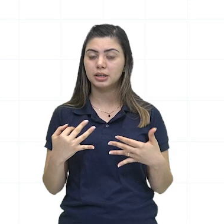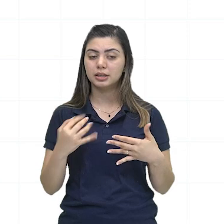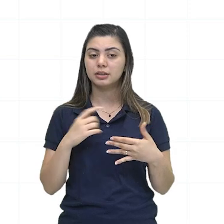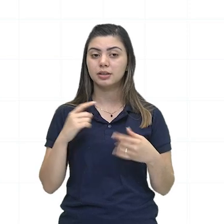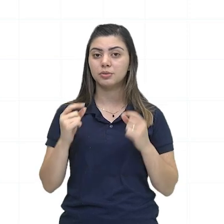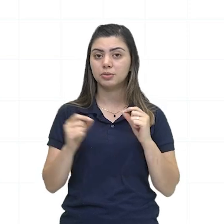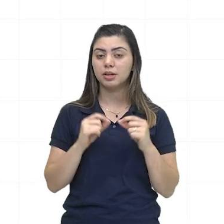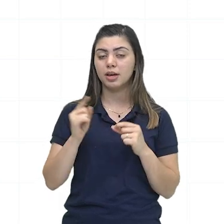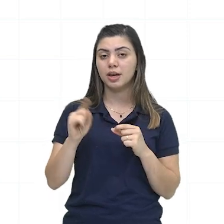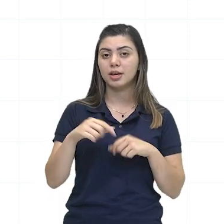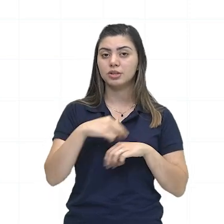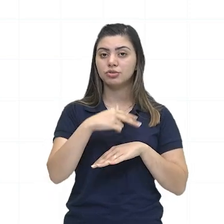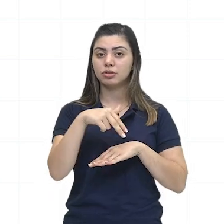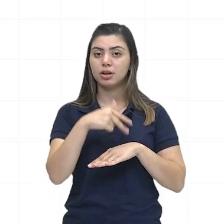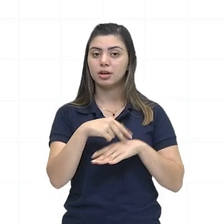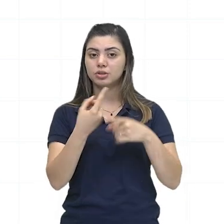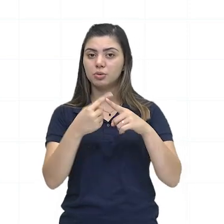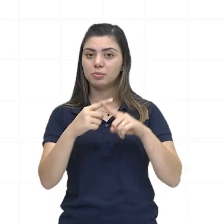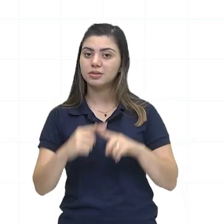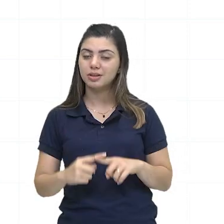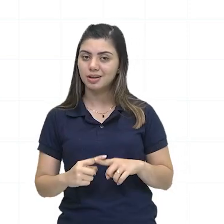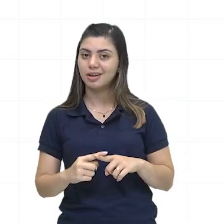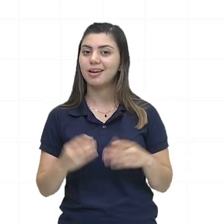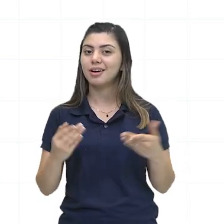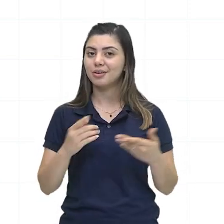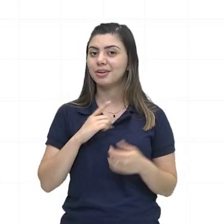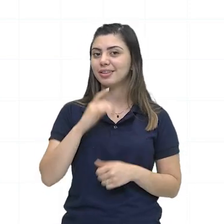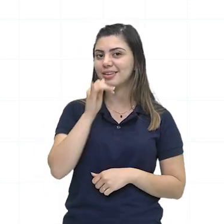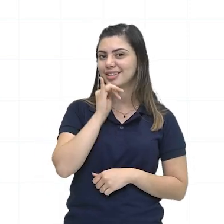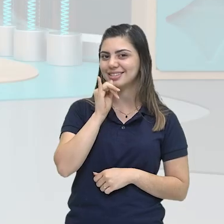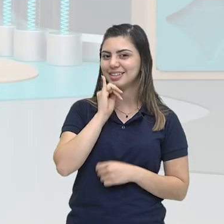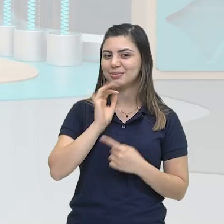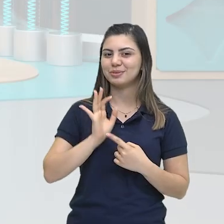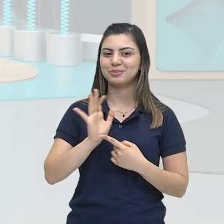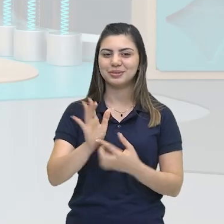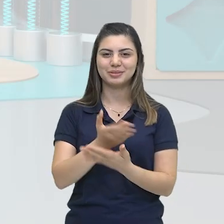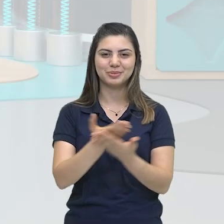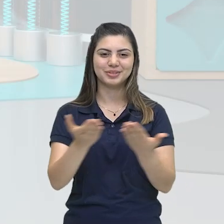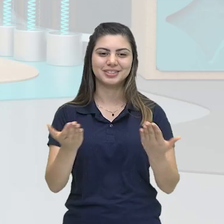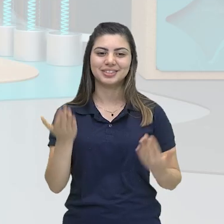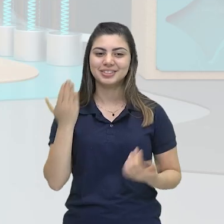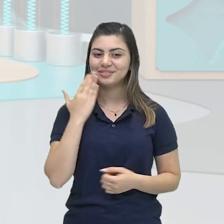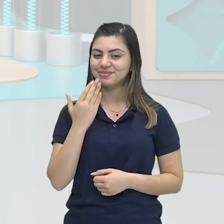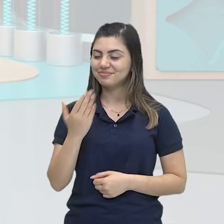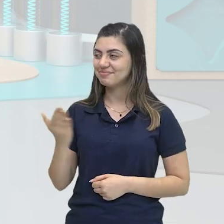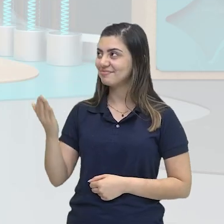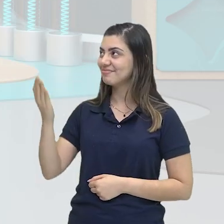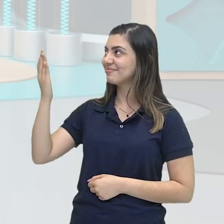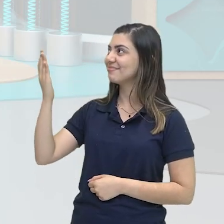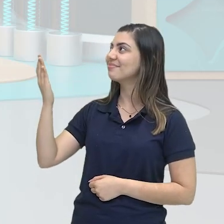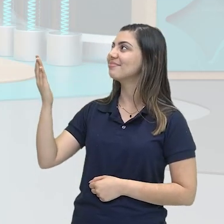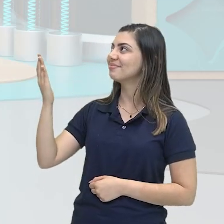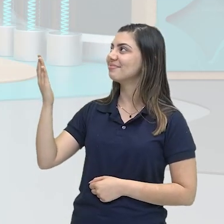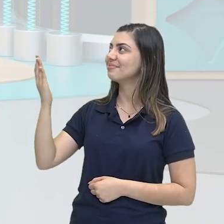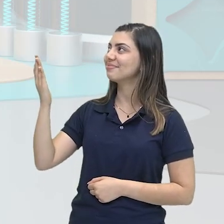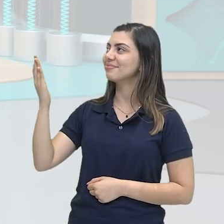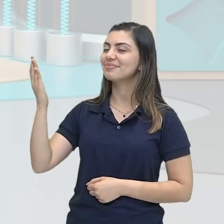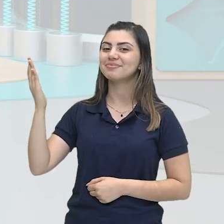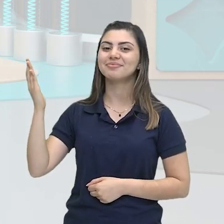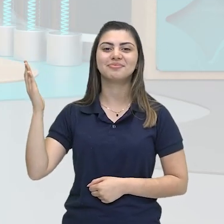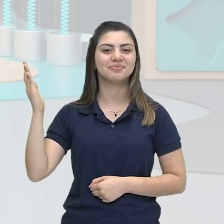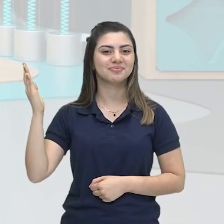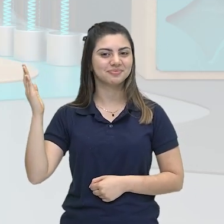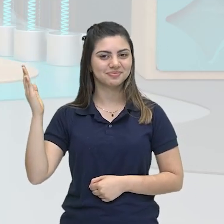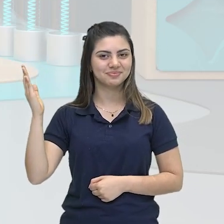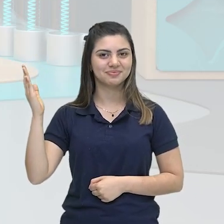mostrar para vocês exemplos desse tipo de ginástica. Vamos lá? Então, olha só, o primeiro exemplo que eu venho trazendo